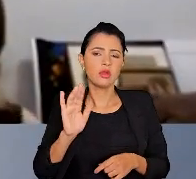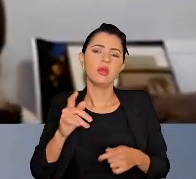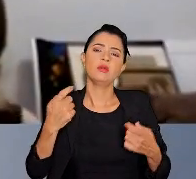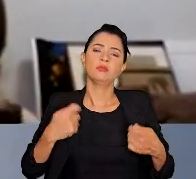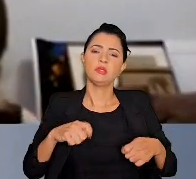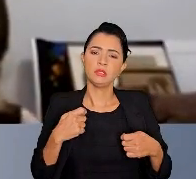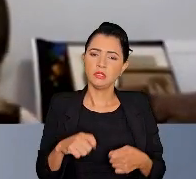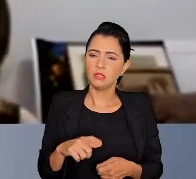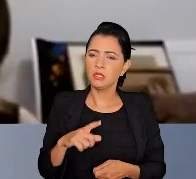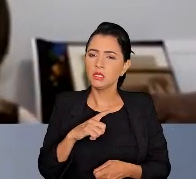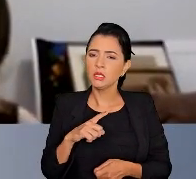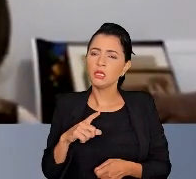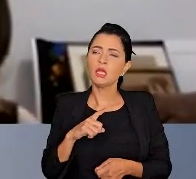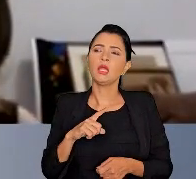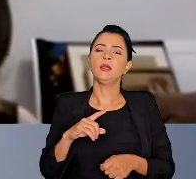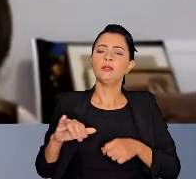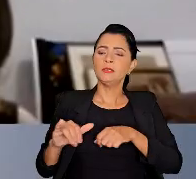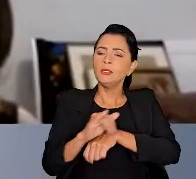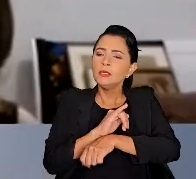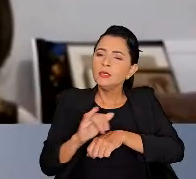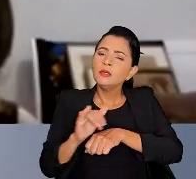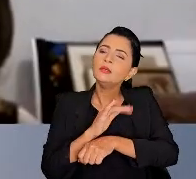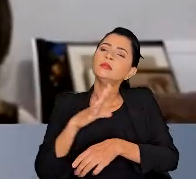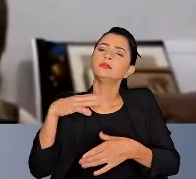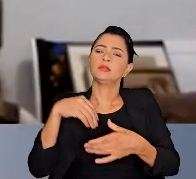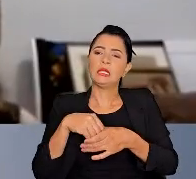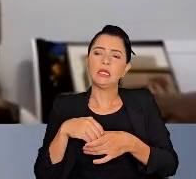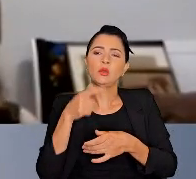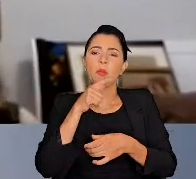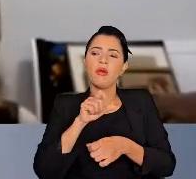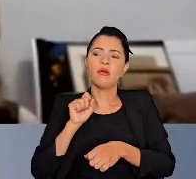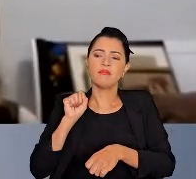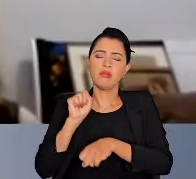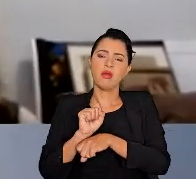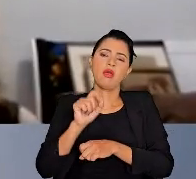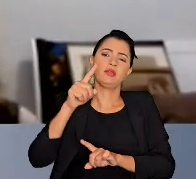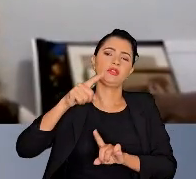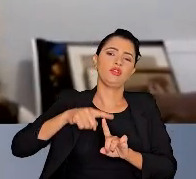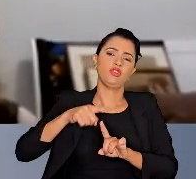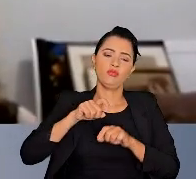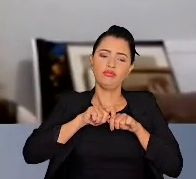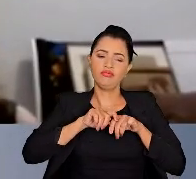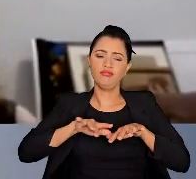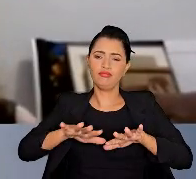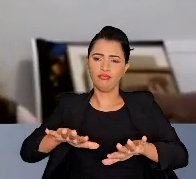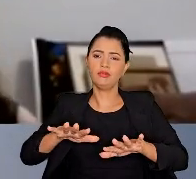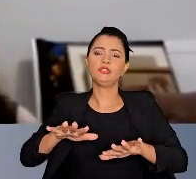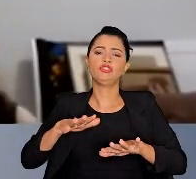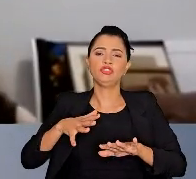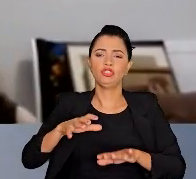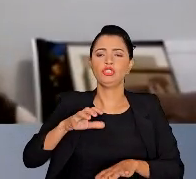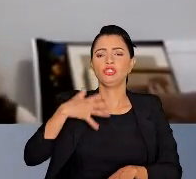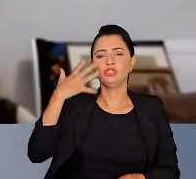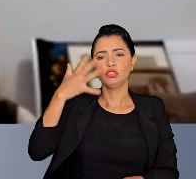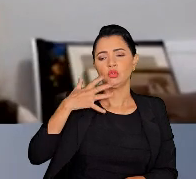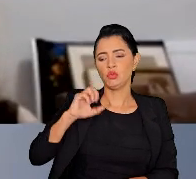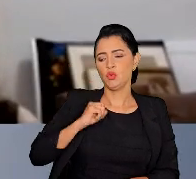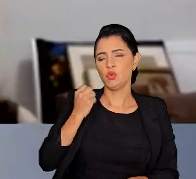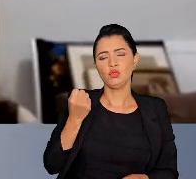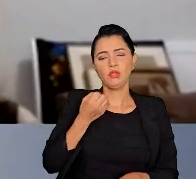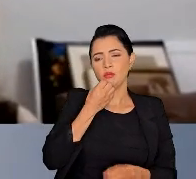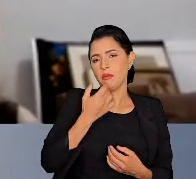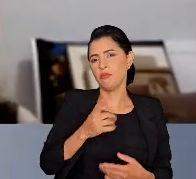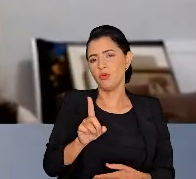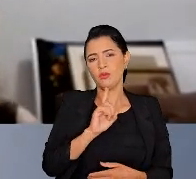ter mecanismos internos para coibir esse tipo de disseminação de discurso que não faz bem a ninguém.